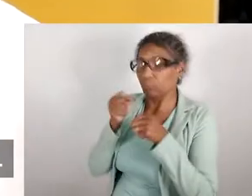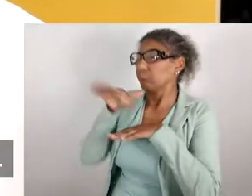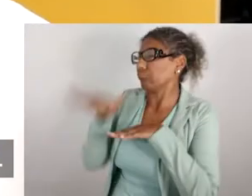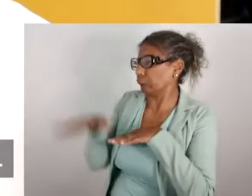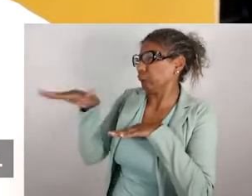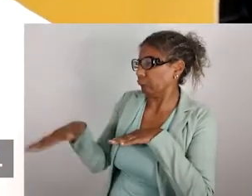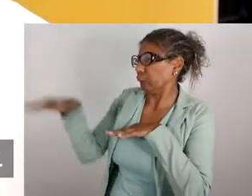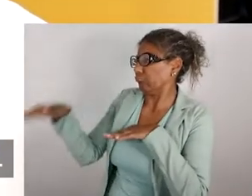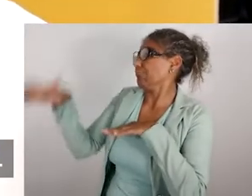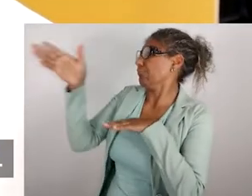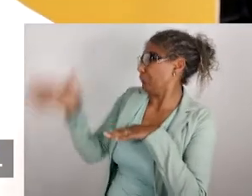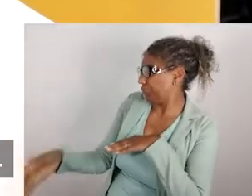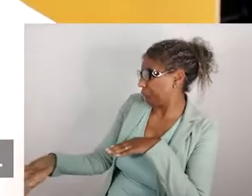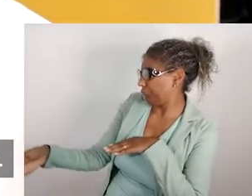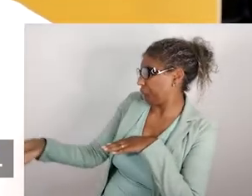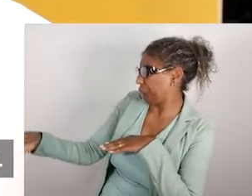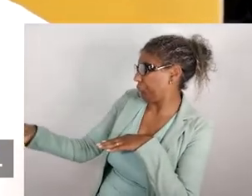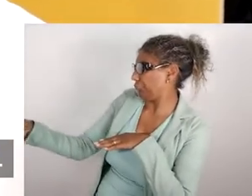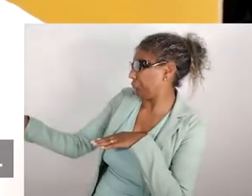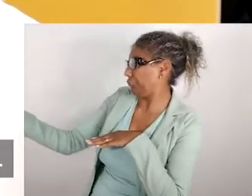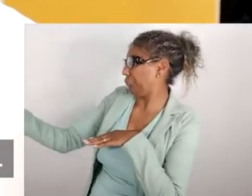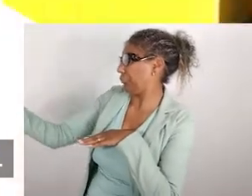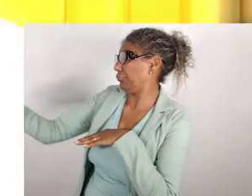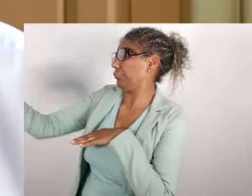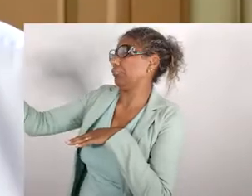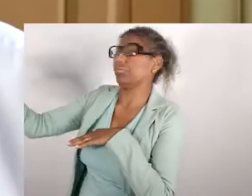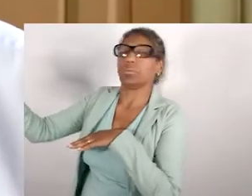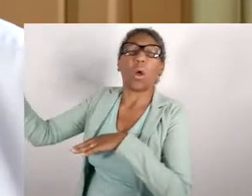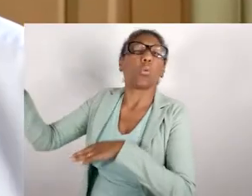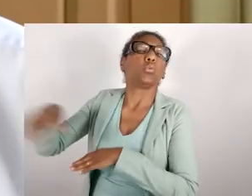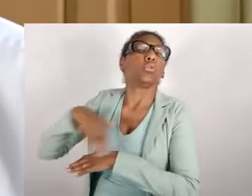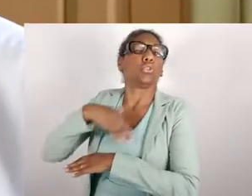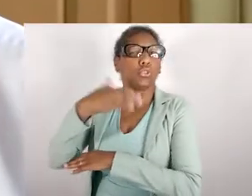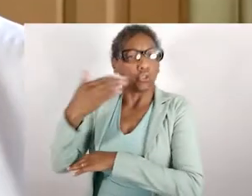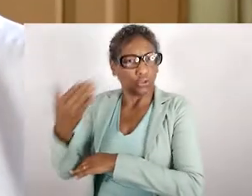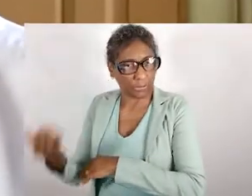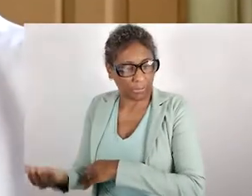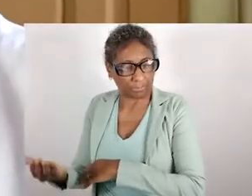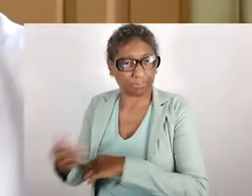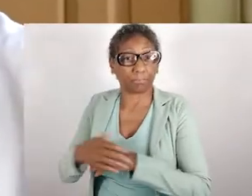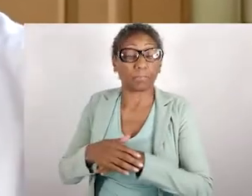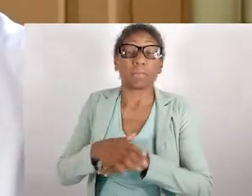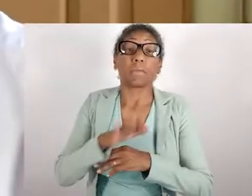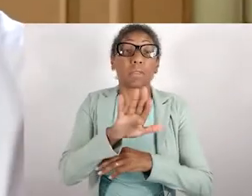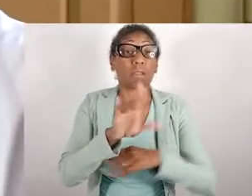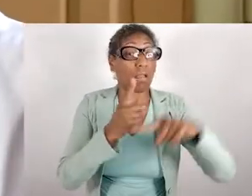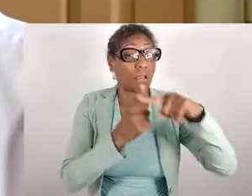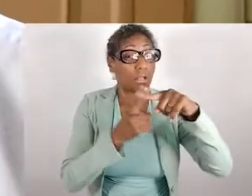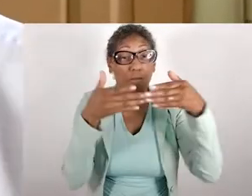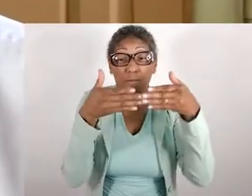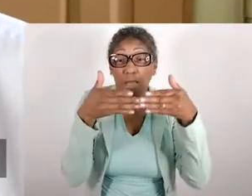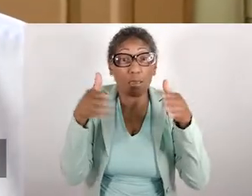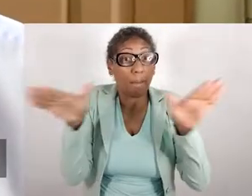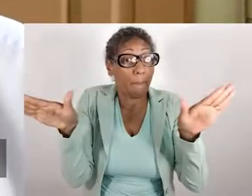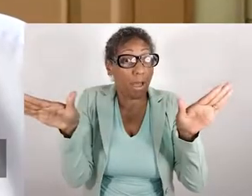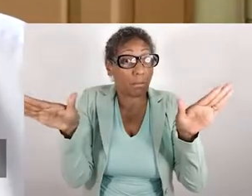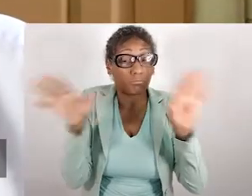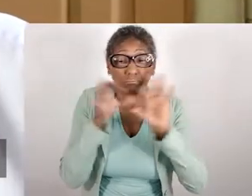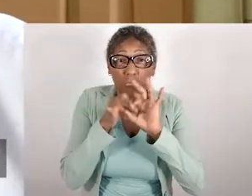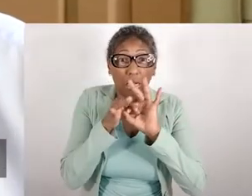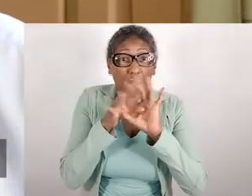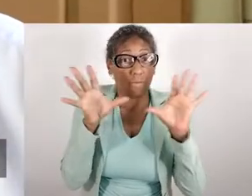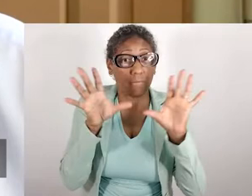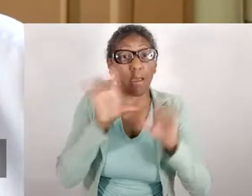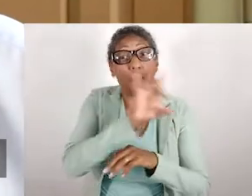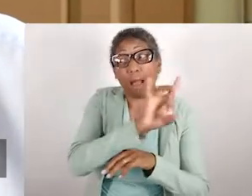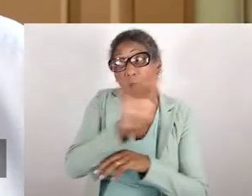praticamente atravessando toda a cidade. Durante todo o dia, aí, como foi dito, vai estar aberto o templo, então não há